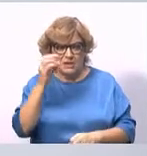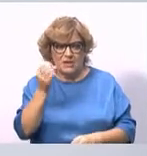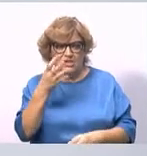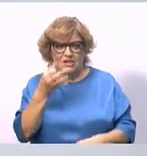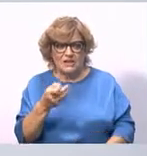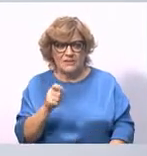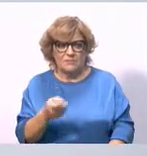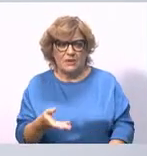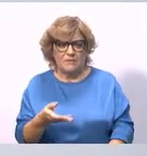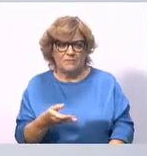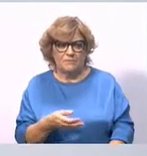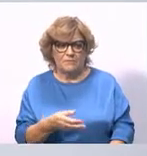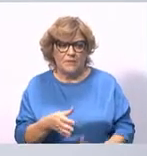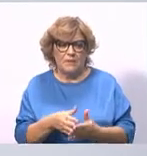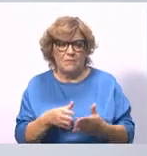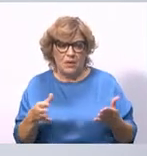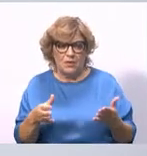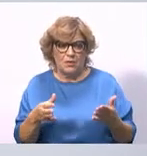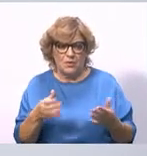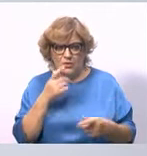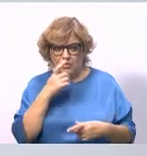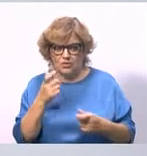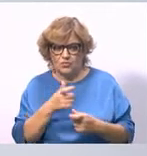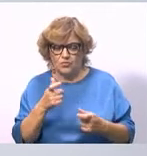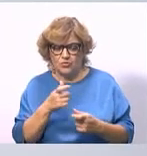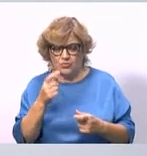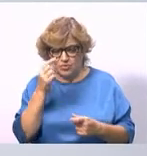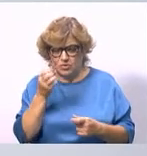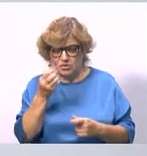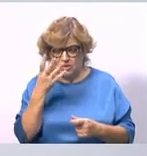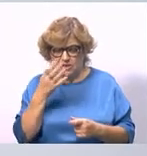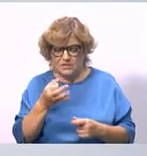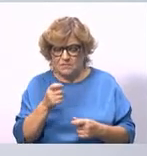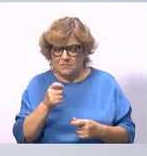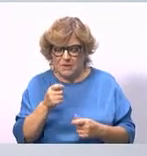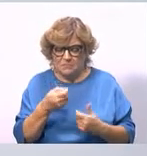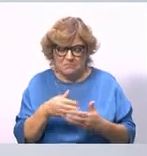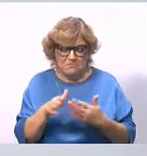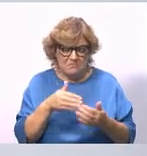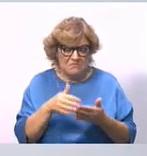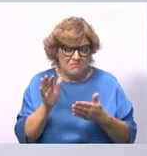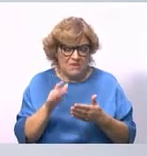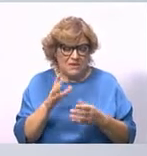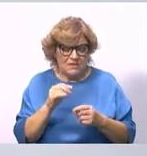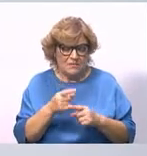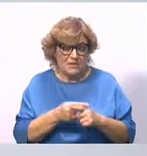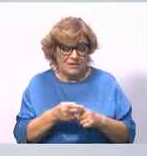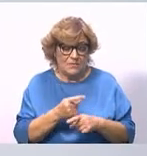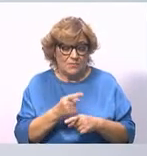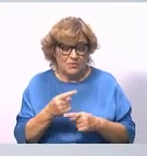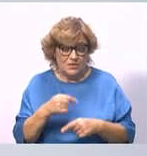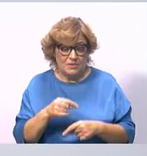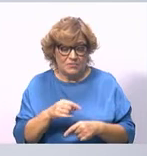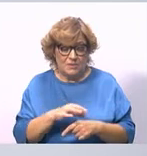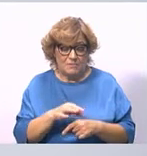dos pés. E esquecem-se dos pés. Maioritariamente das vezes, esquecem-se dos pés. Portanto, isso também é interessante porque temos a